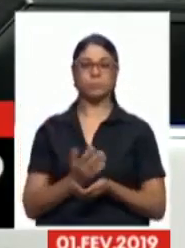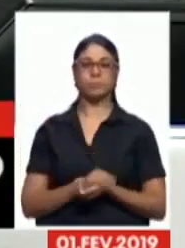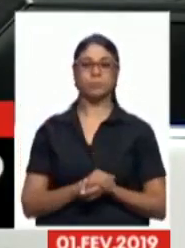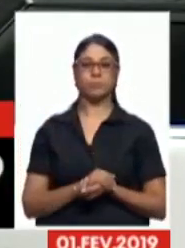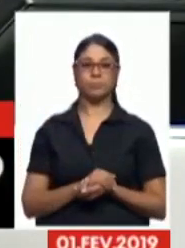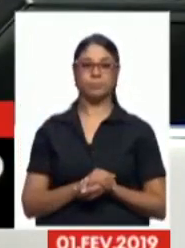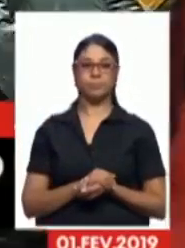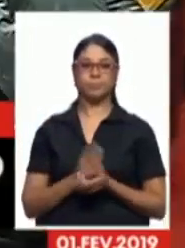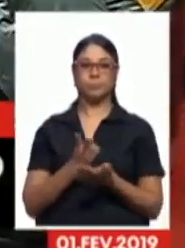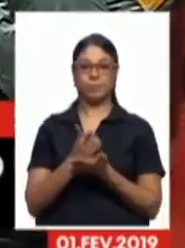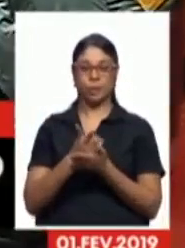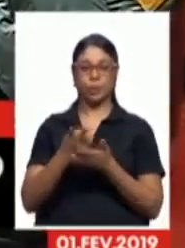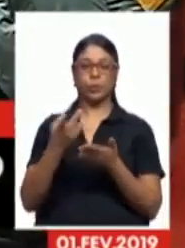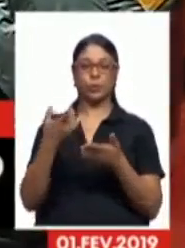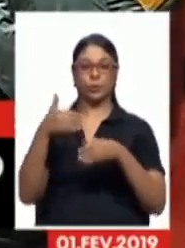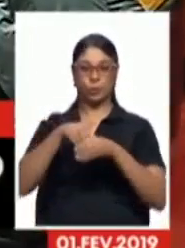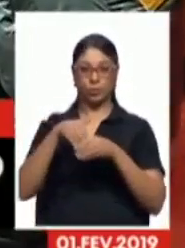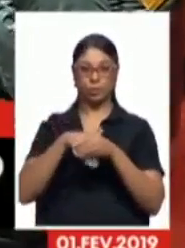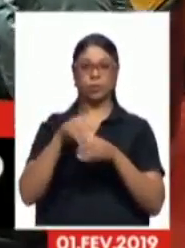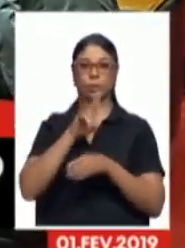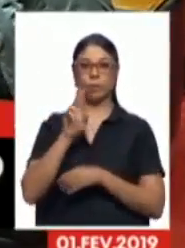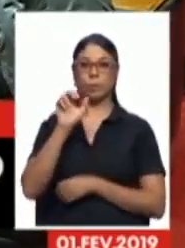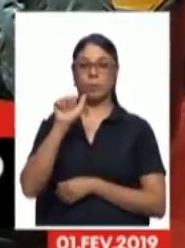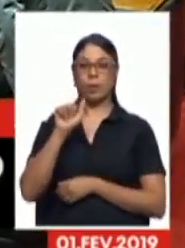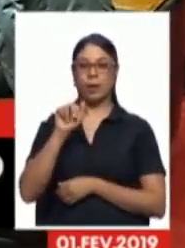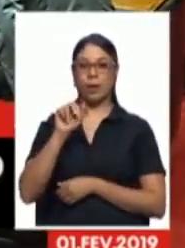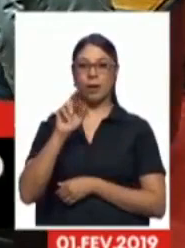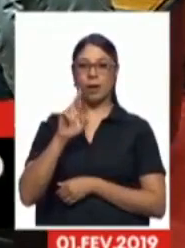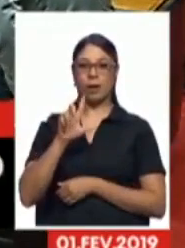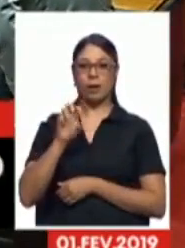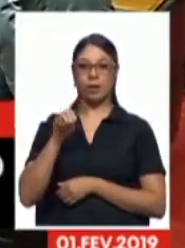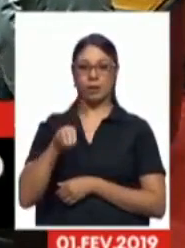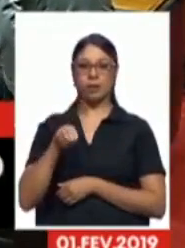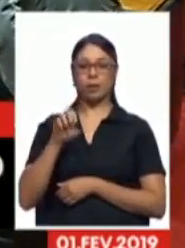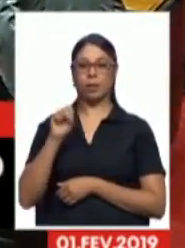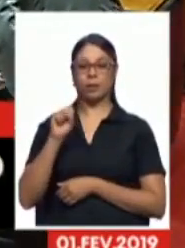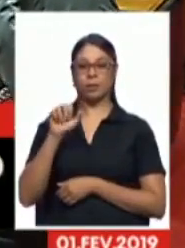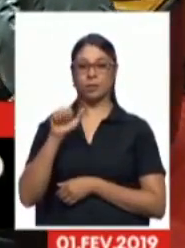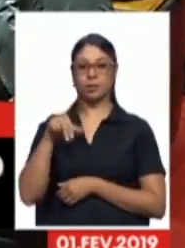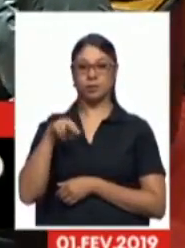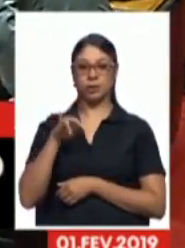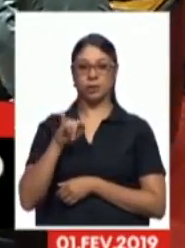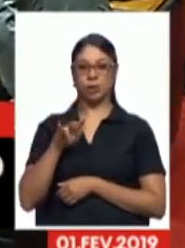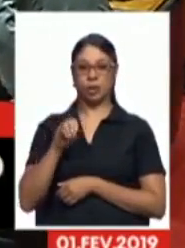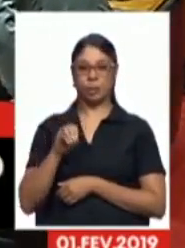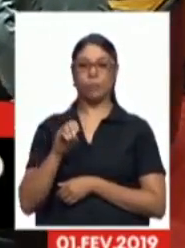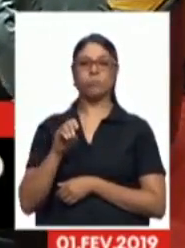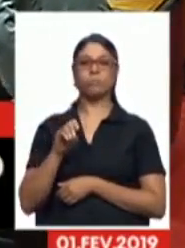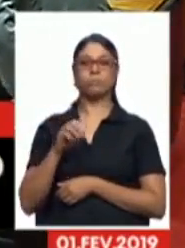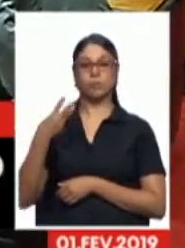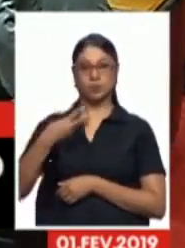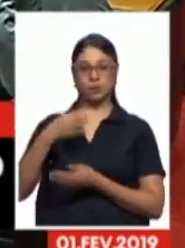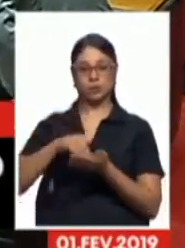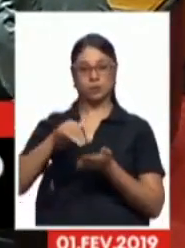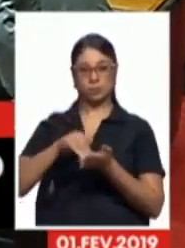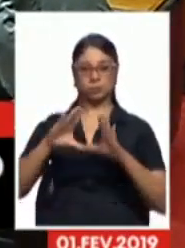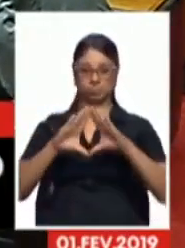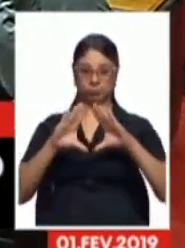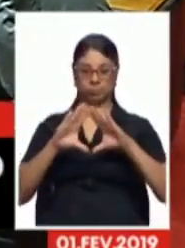Em votação neste momento, o nome do deputado Arlen Santiago para ocupar o cargo de terceiro secretário na mesa da